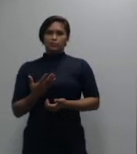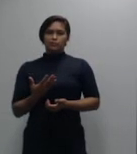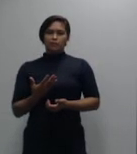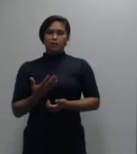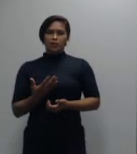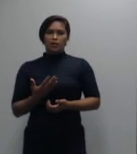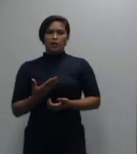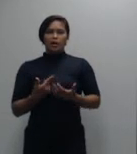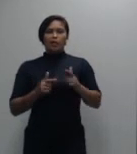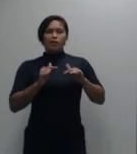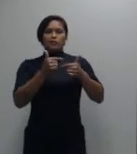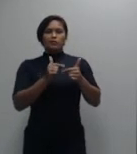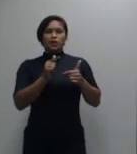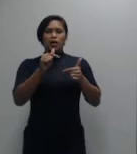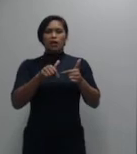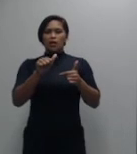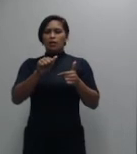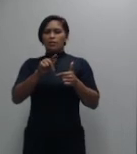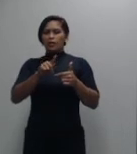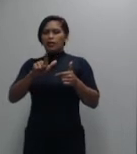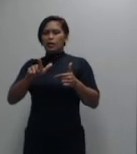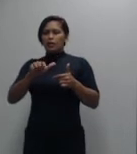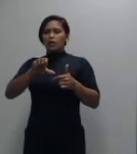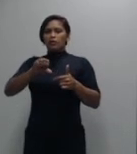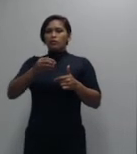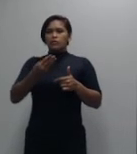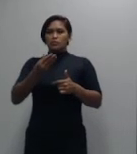trata-se aqui da Penha i940